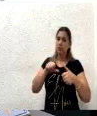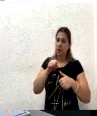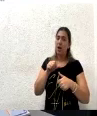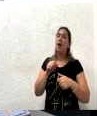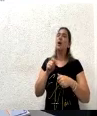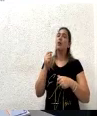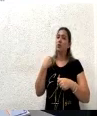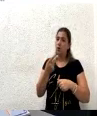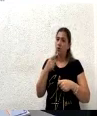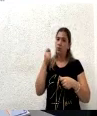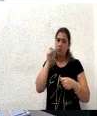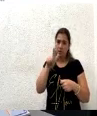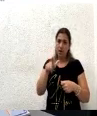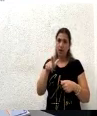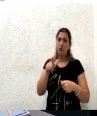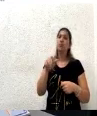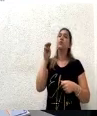Sim.